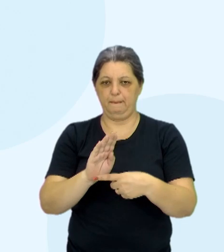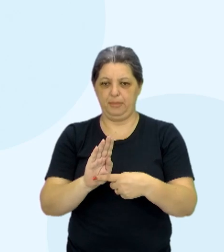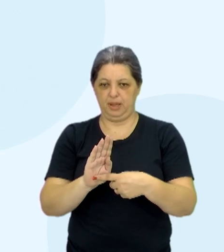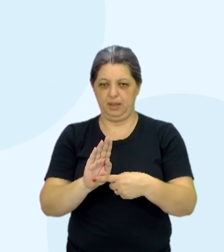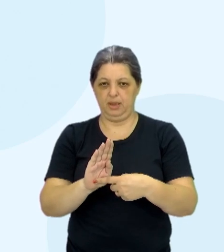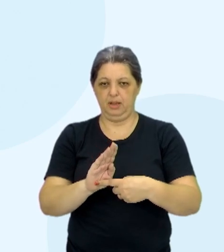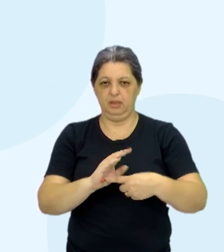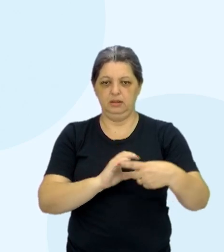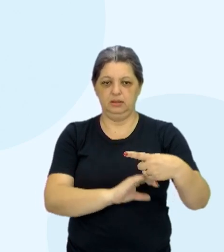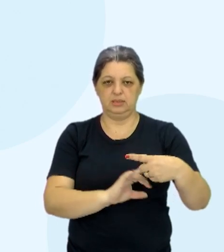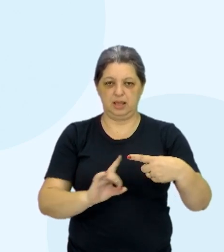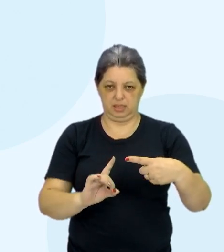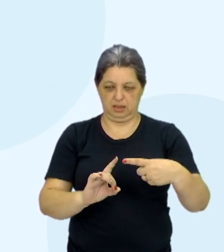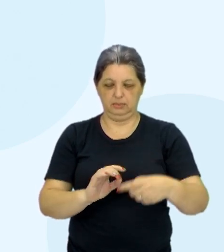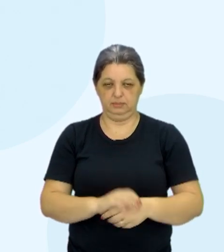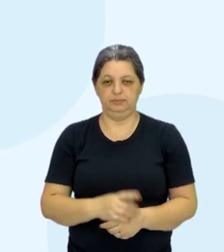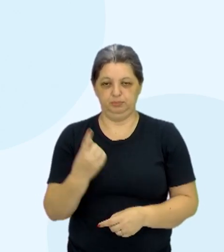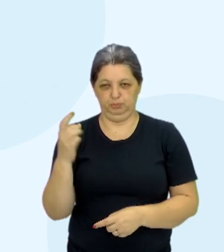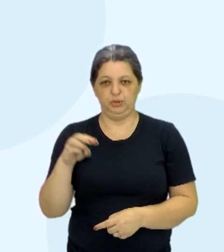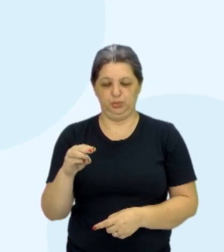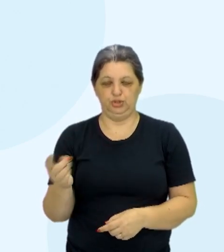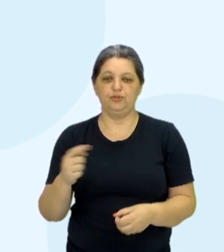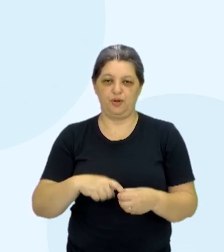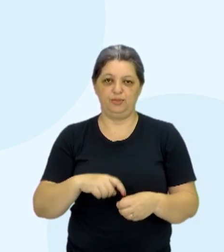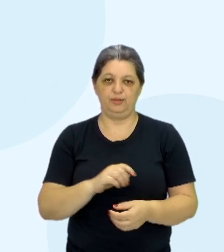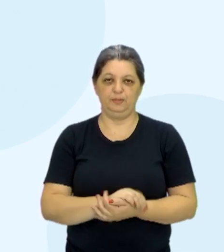CD. Mais um minutinho e a gente já volta.